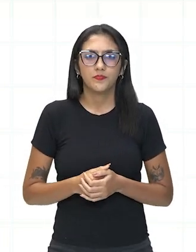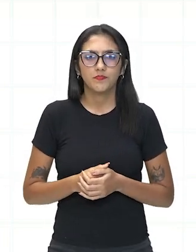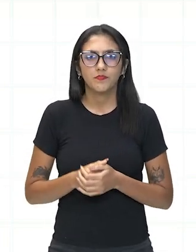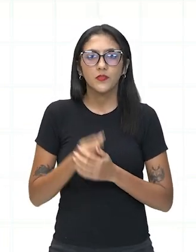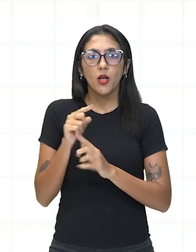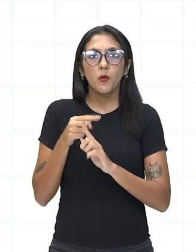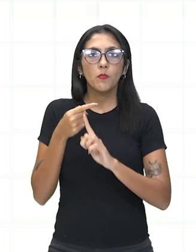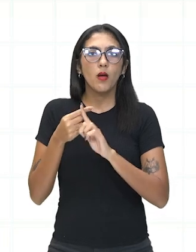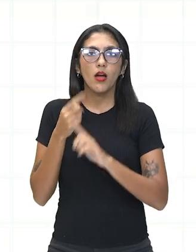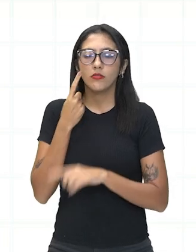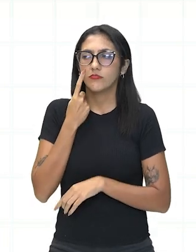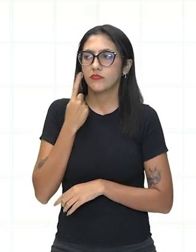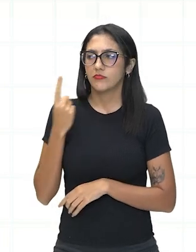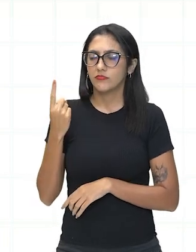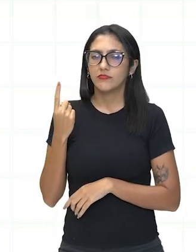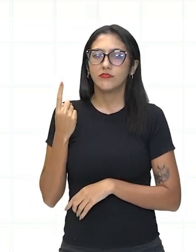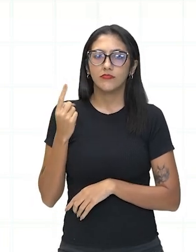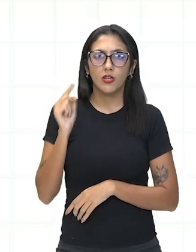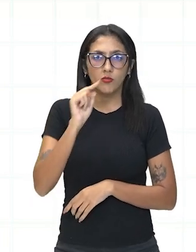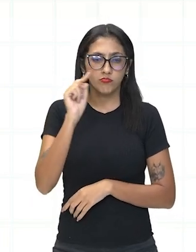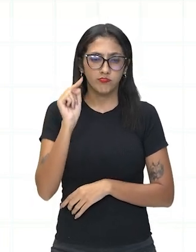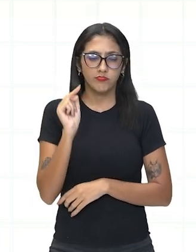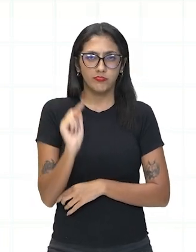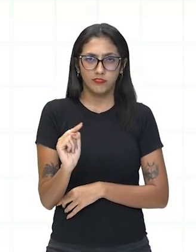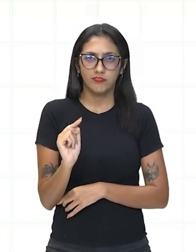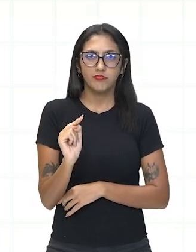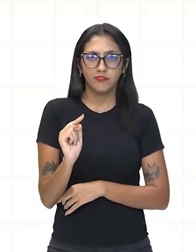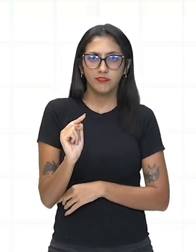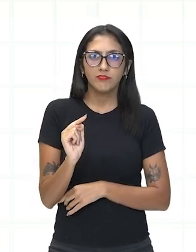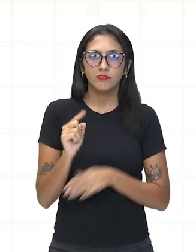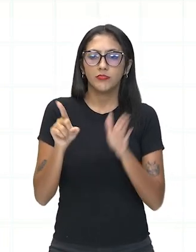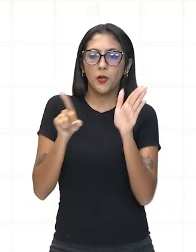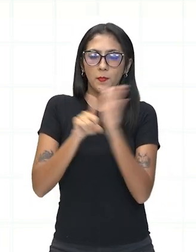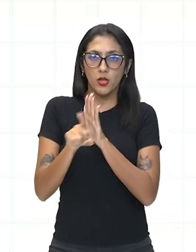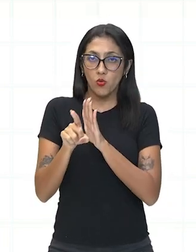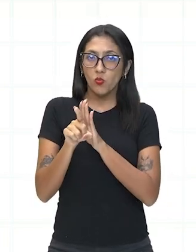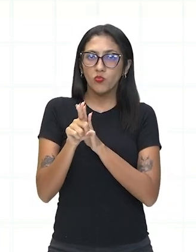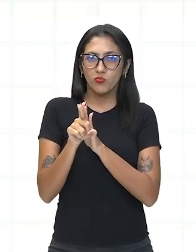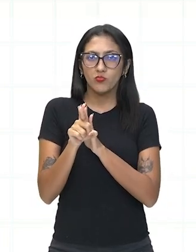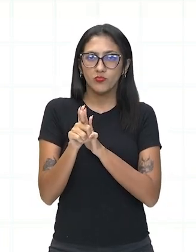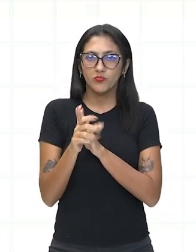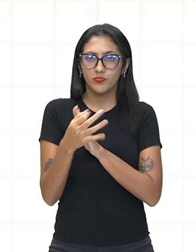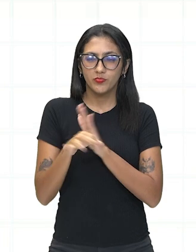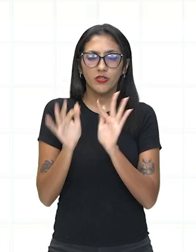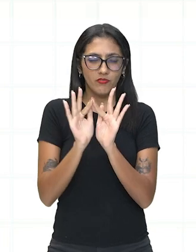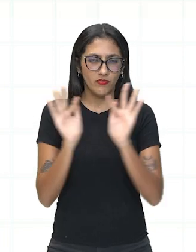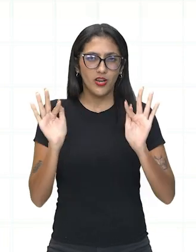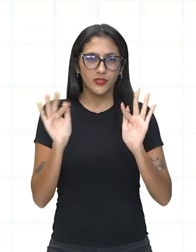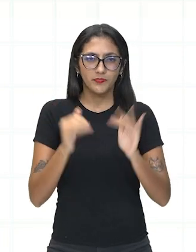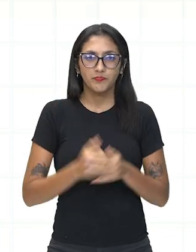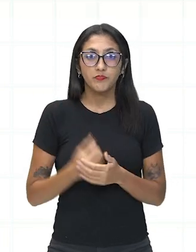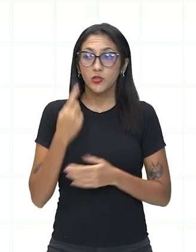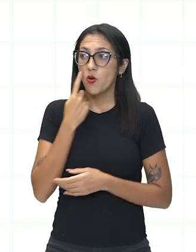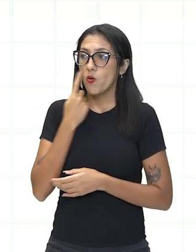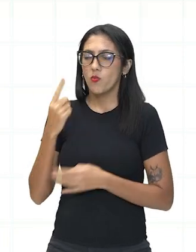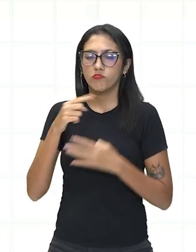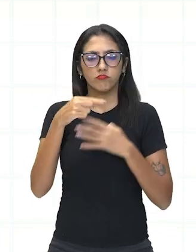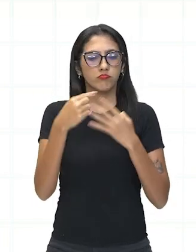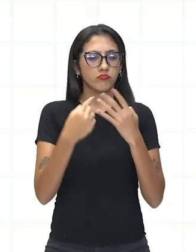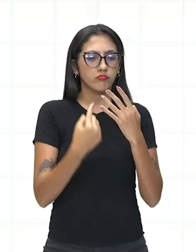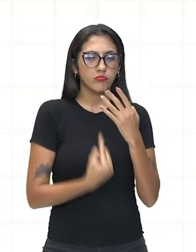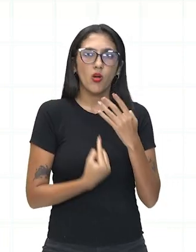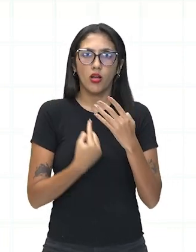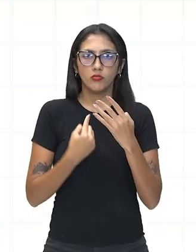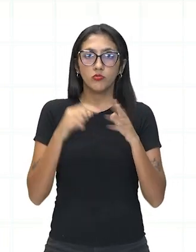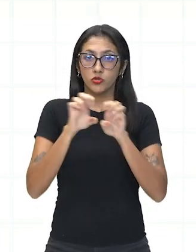fechando a pergunta, lógico, a nossa question mark, nosso ponto de interrogação. Right? Então, esses são os elementos que eu preciso para